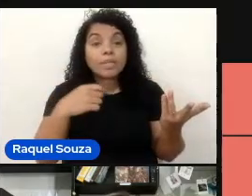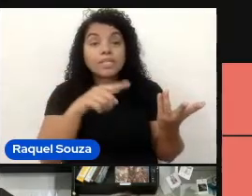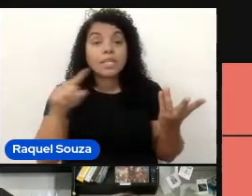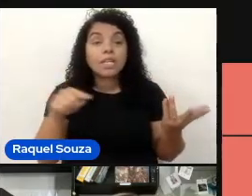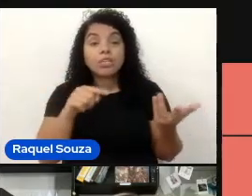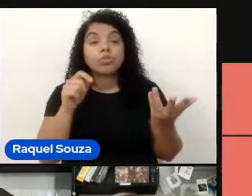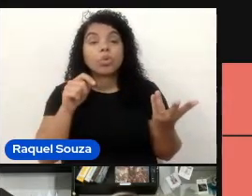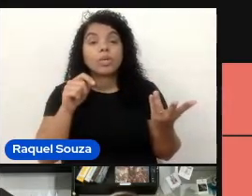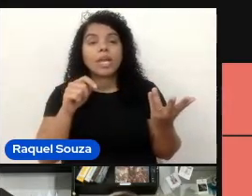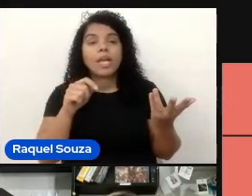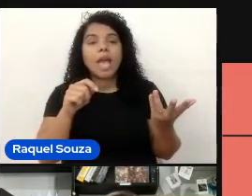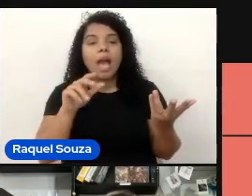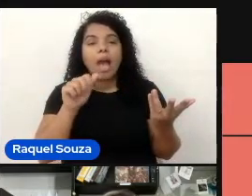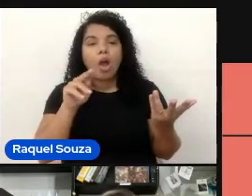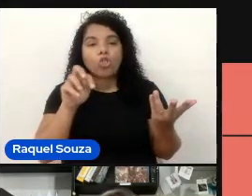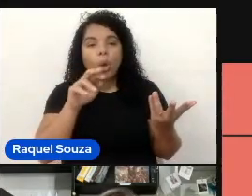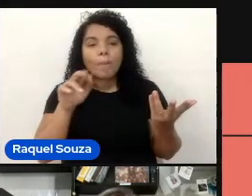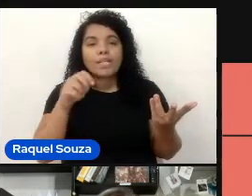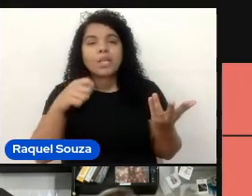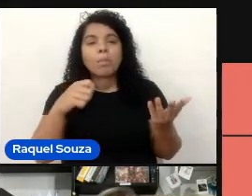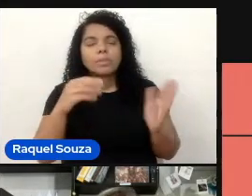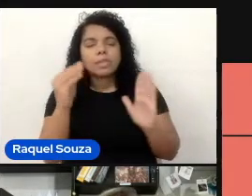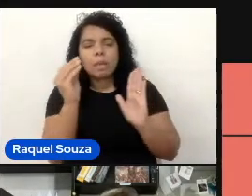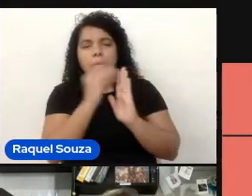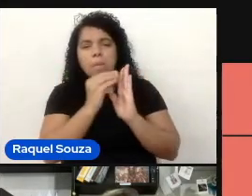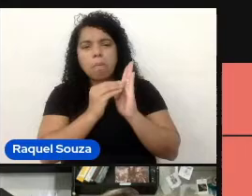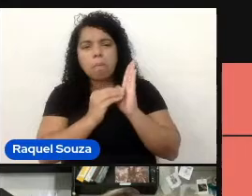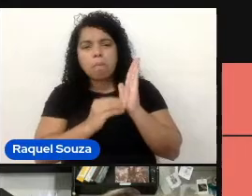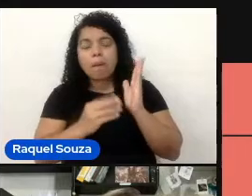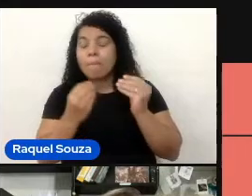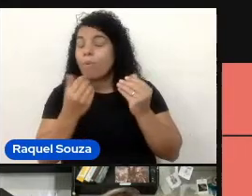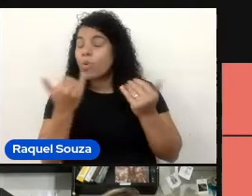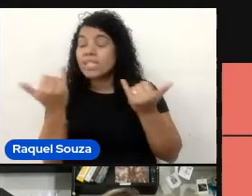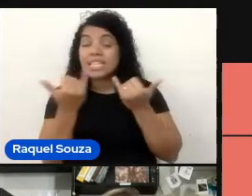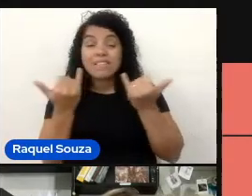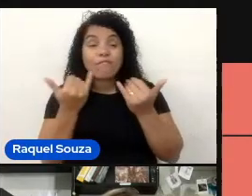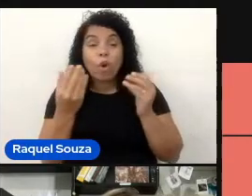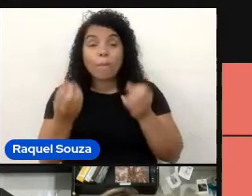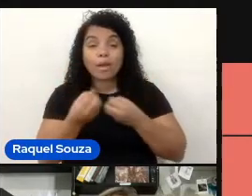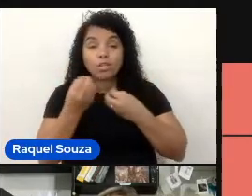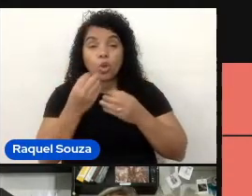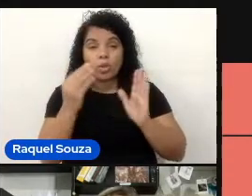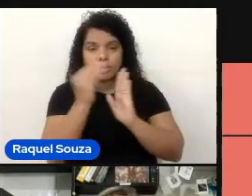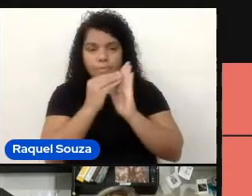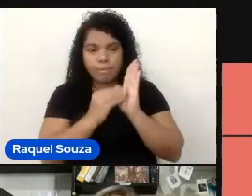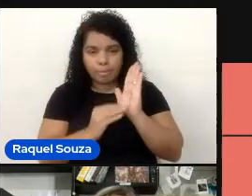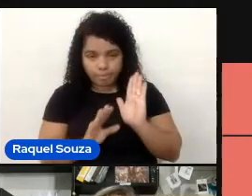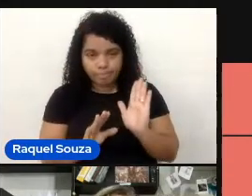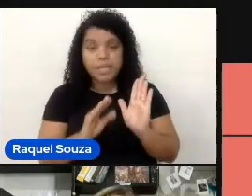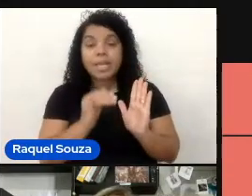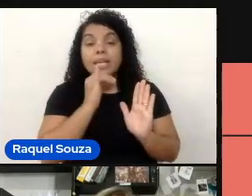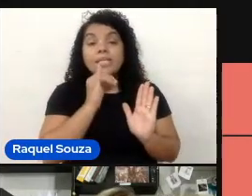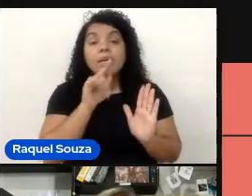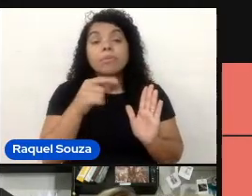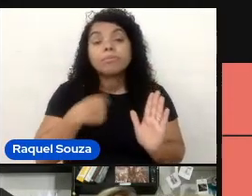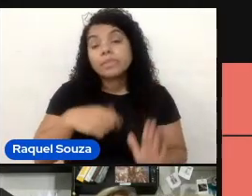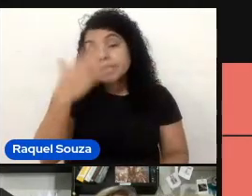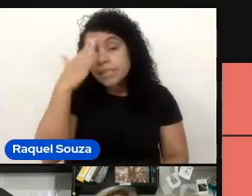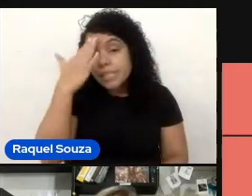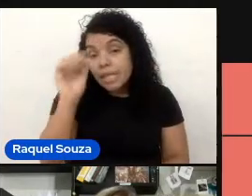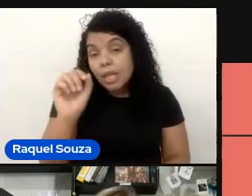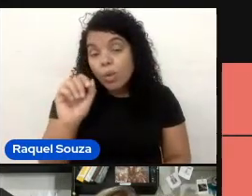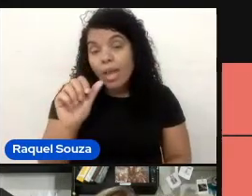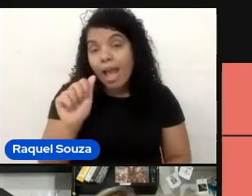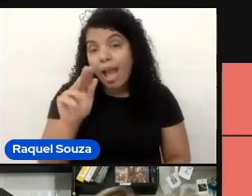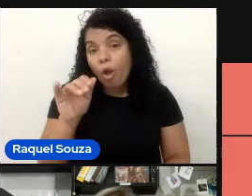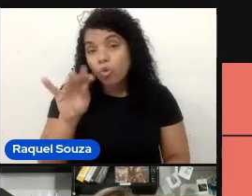a nossa automação de várias informações, né? Por exemplo, a gente precisa entender se a automação